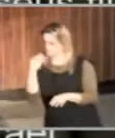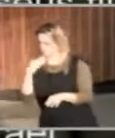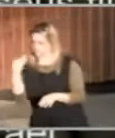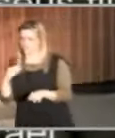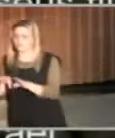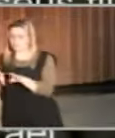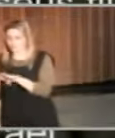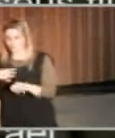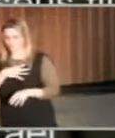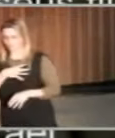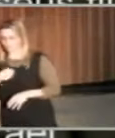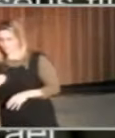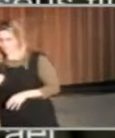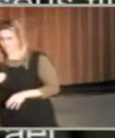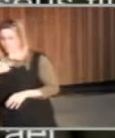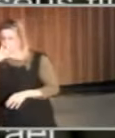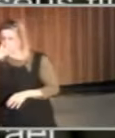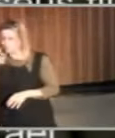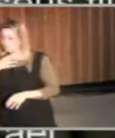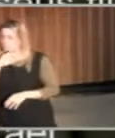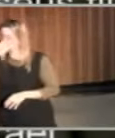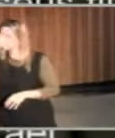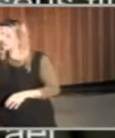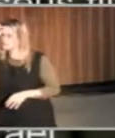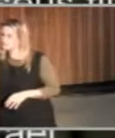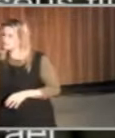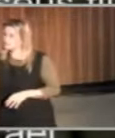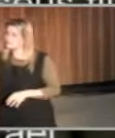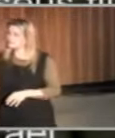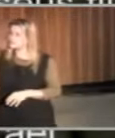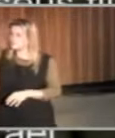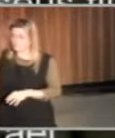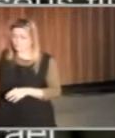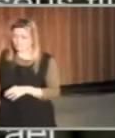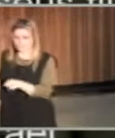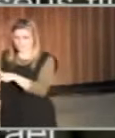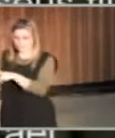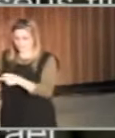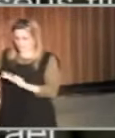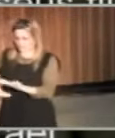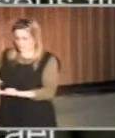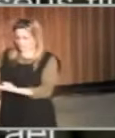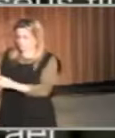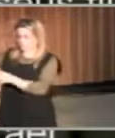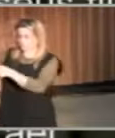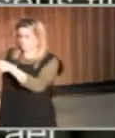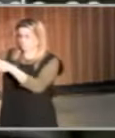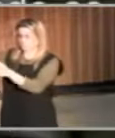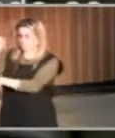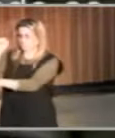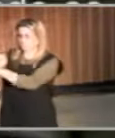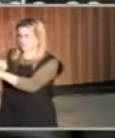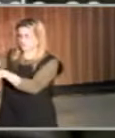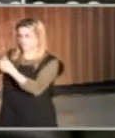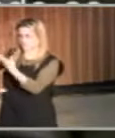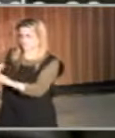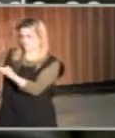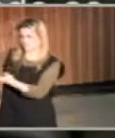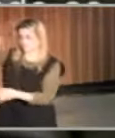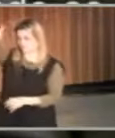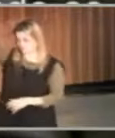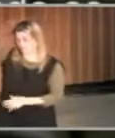filhos esqueceram o Senhor e as coisas que ele havia feito pelo povo de Israel. E